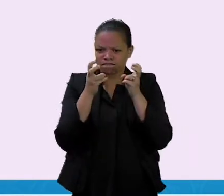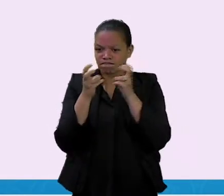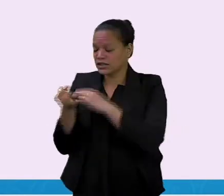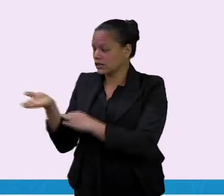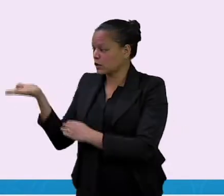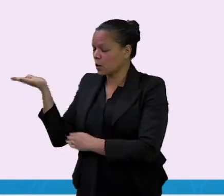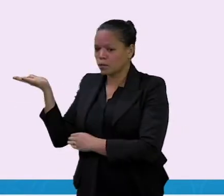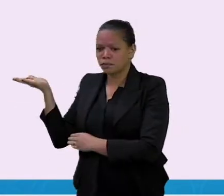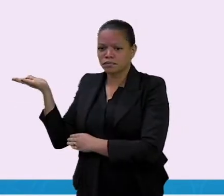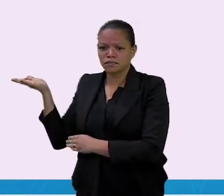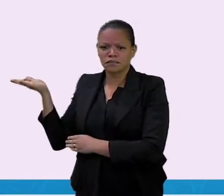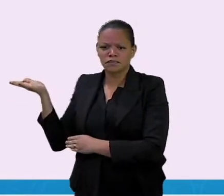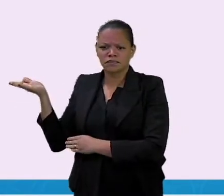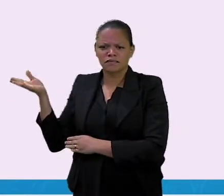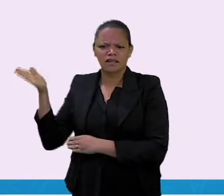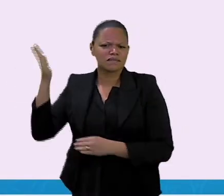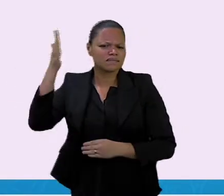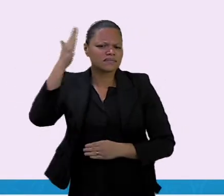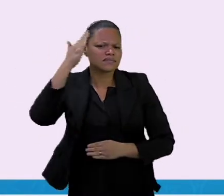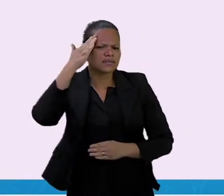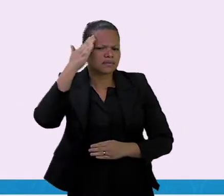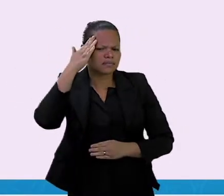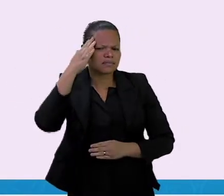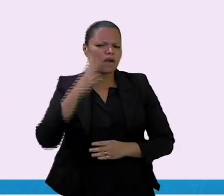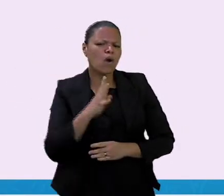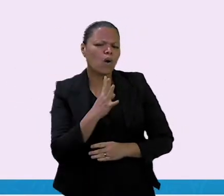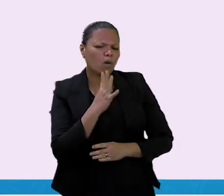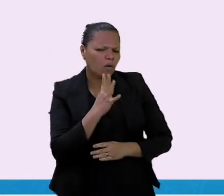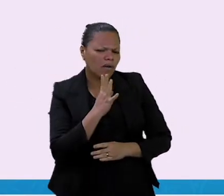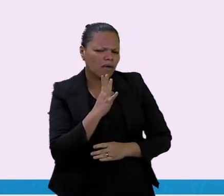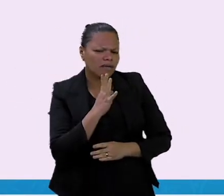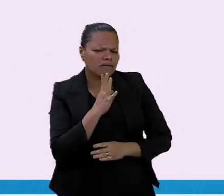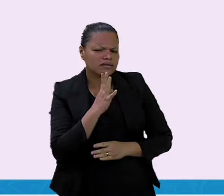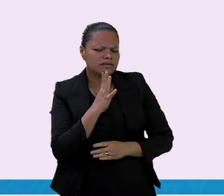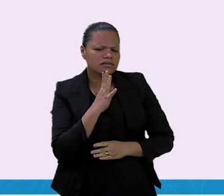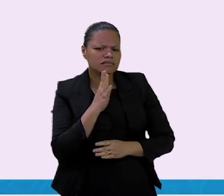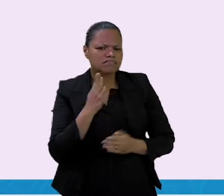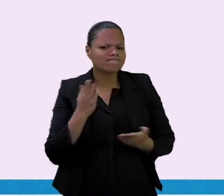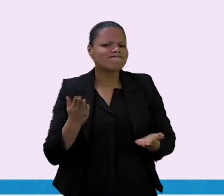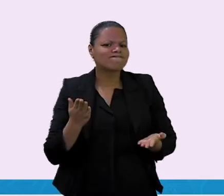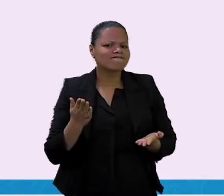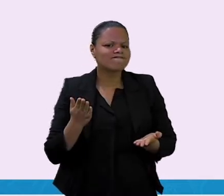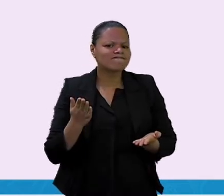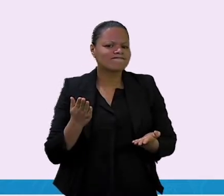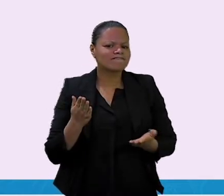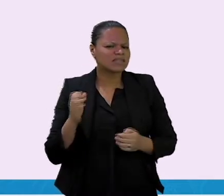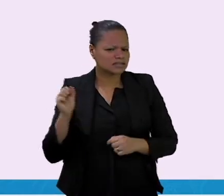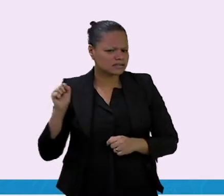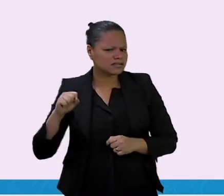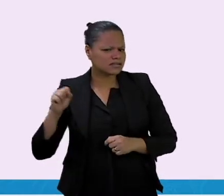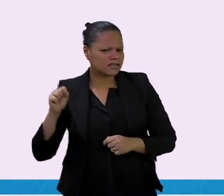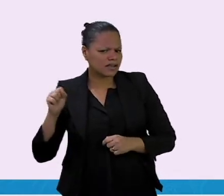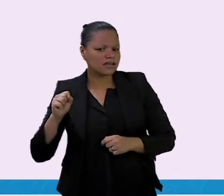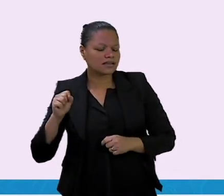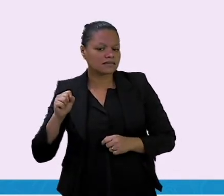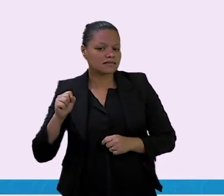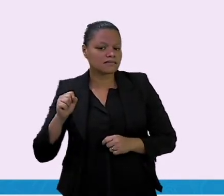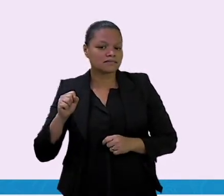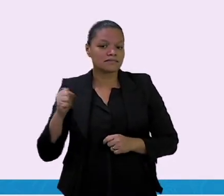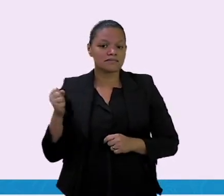e gostaria de saber se você conhece alguns deles. Um muito conhecido aqui é